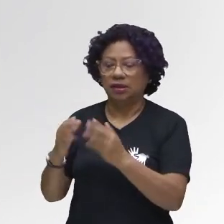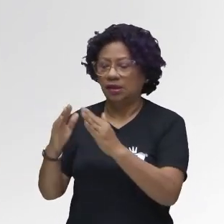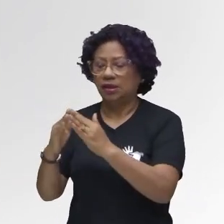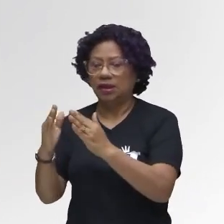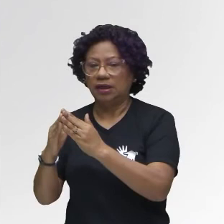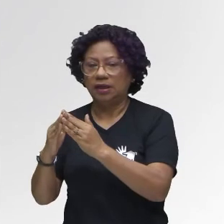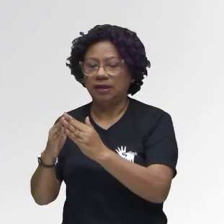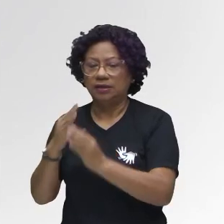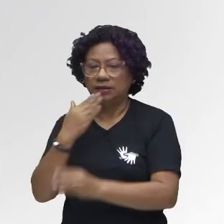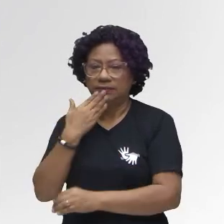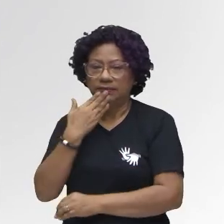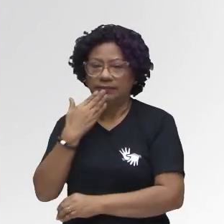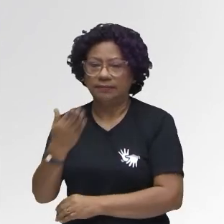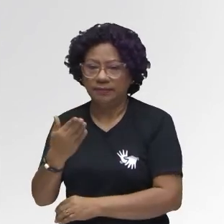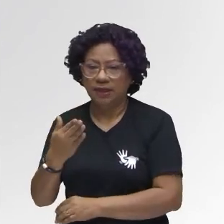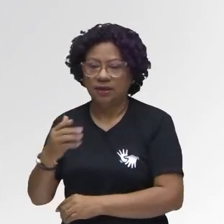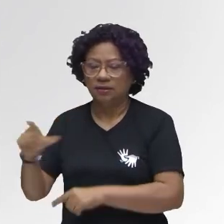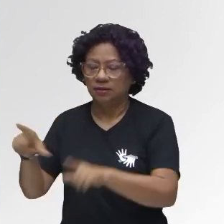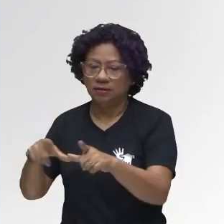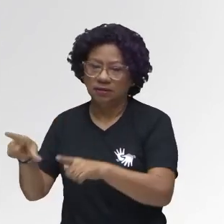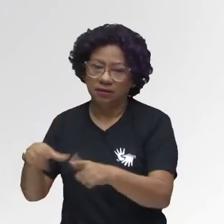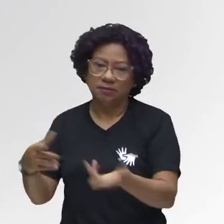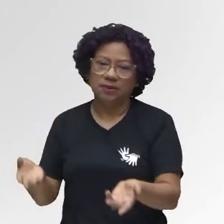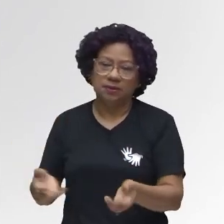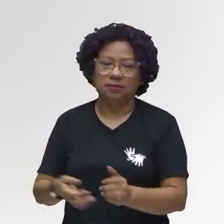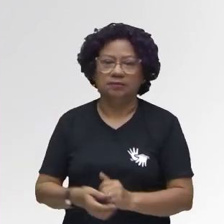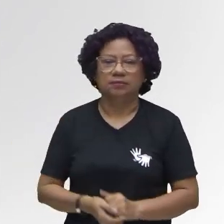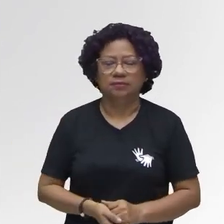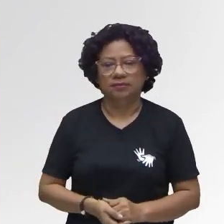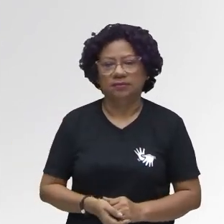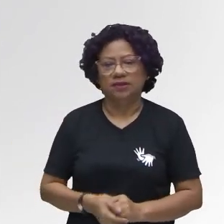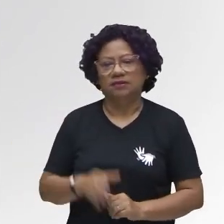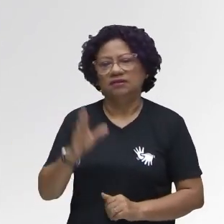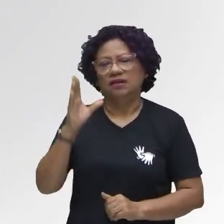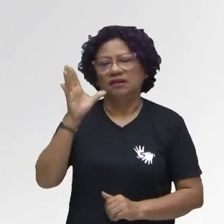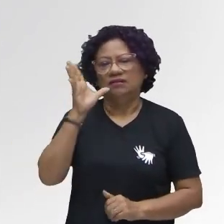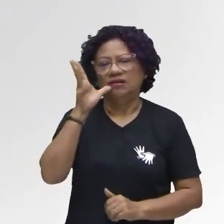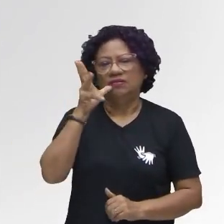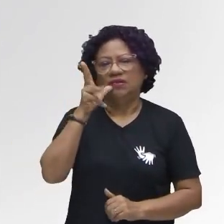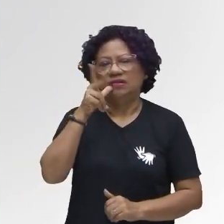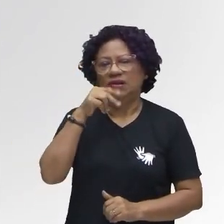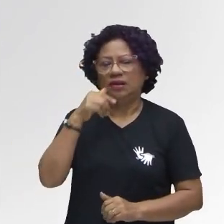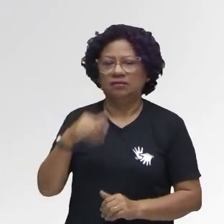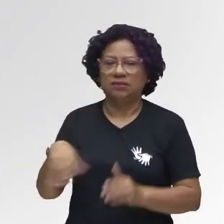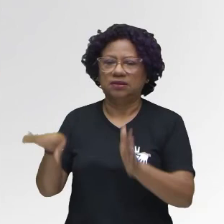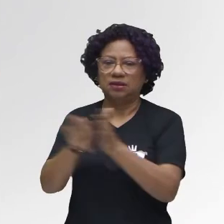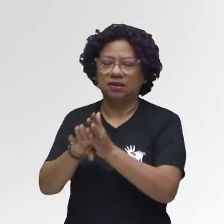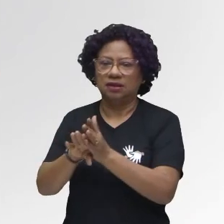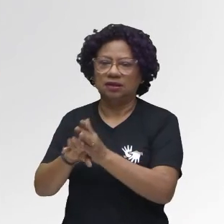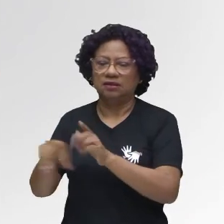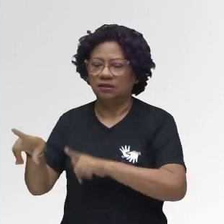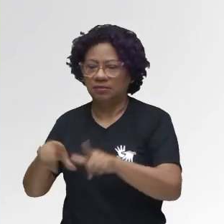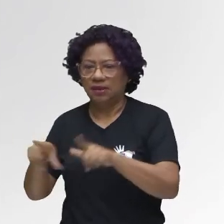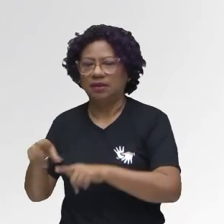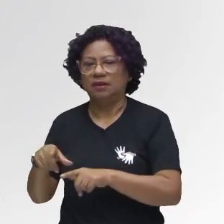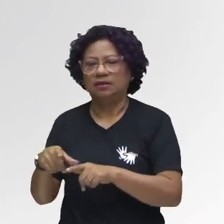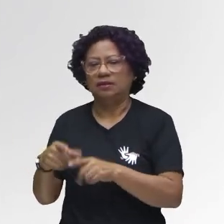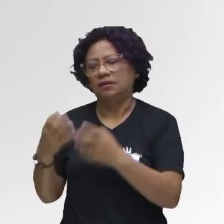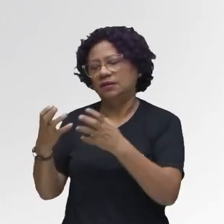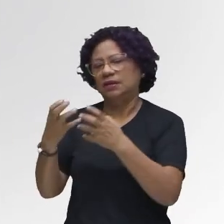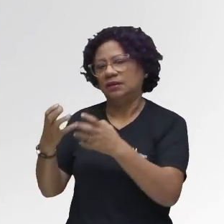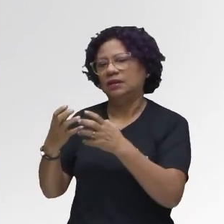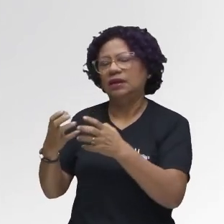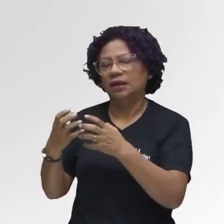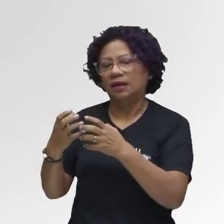que levar tempo na sua locomoção, do seu transporte. Então, acabam procurando morar próximo aos